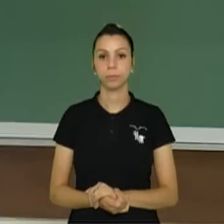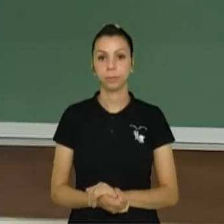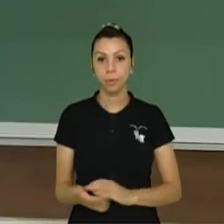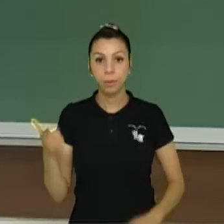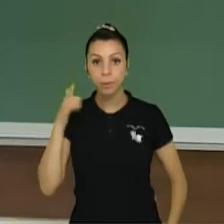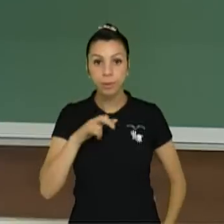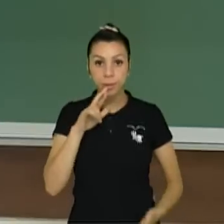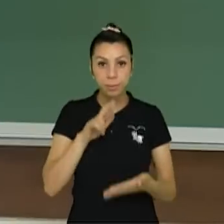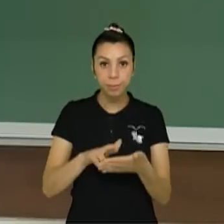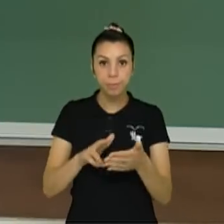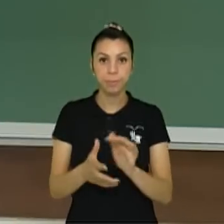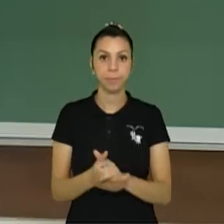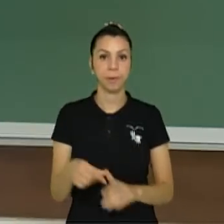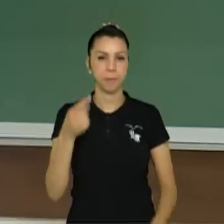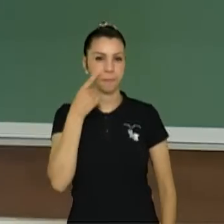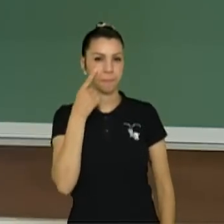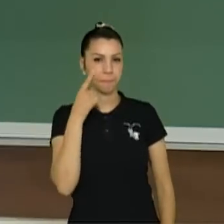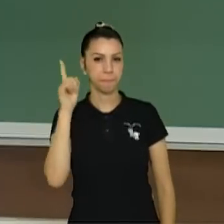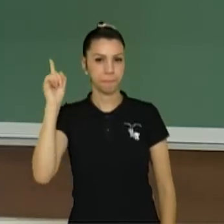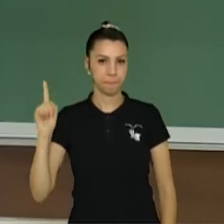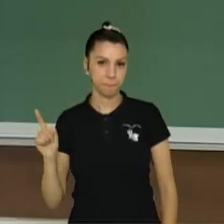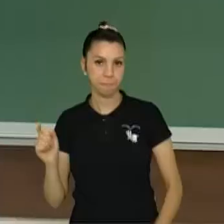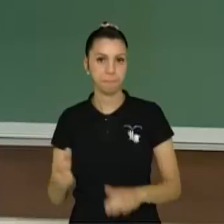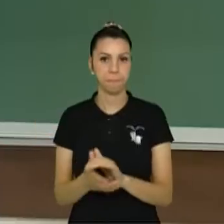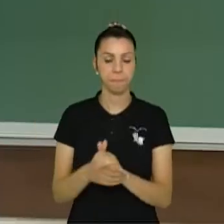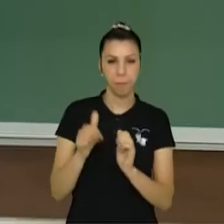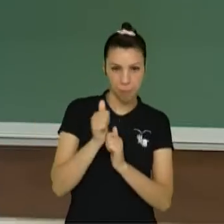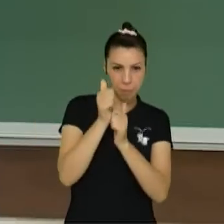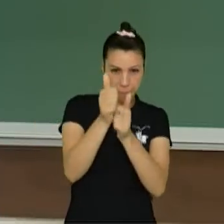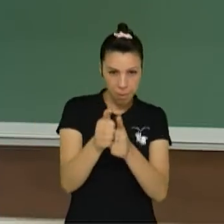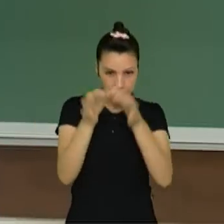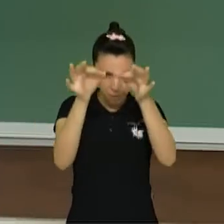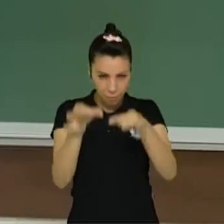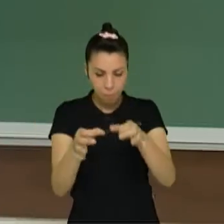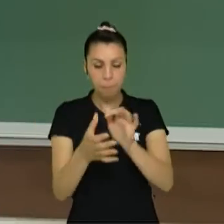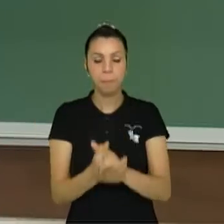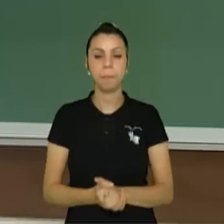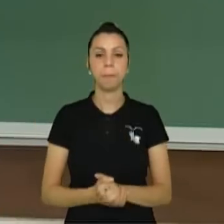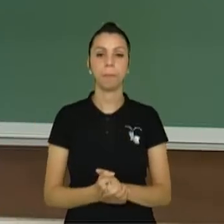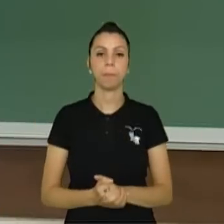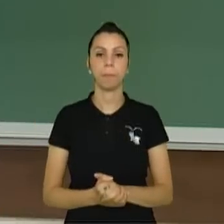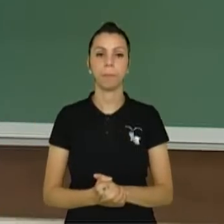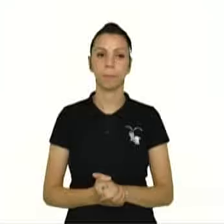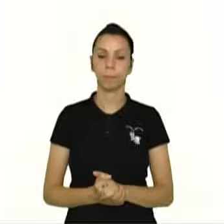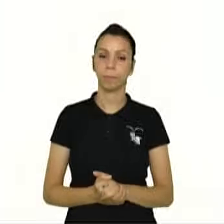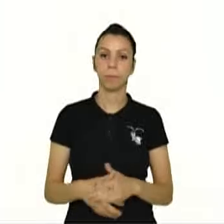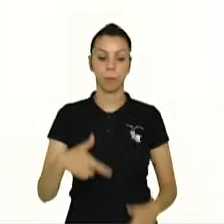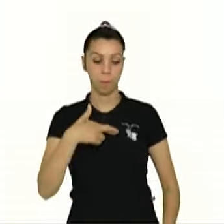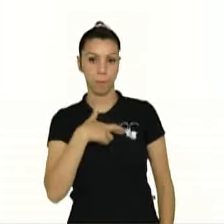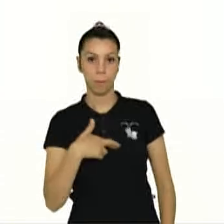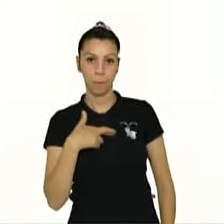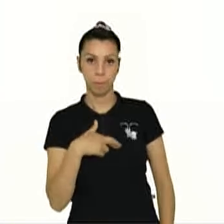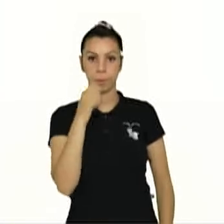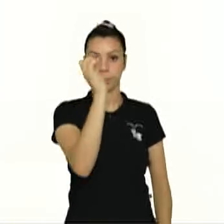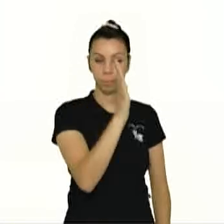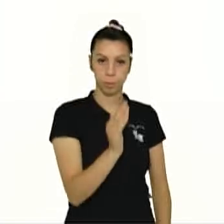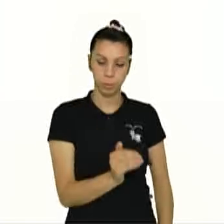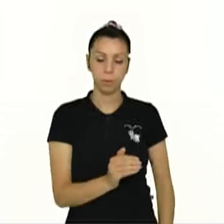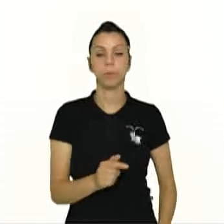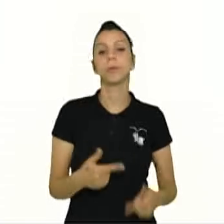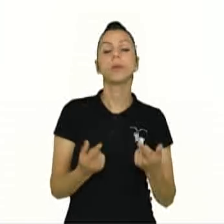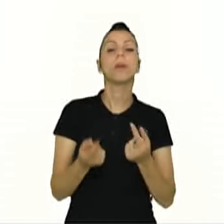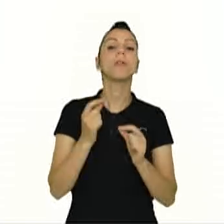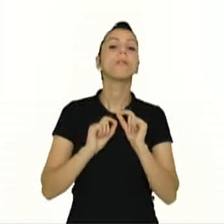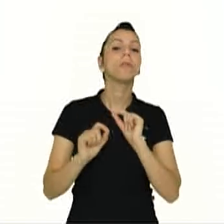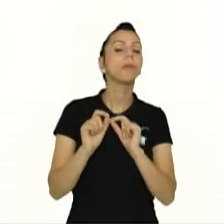Conseguiu responder? Vamos ver aqui, vamos acompanhar se você acertou, como é que você escreveu? O romantismo brasileiro